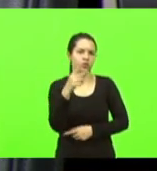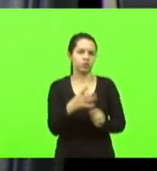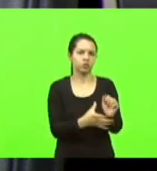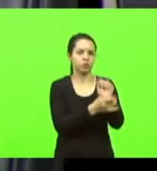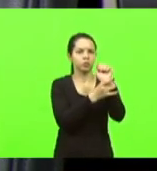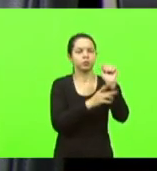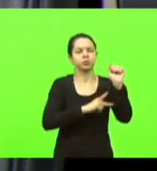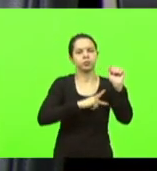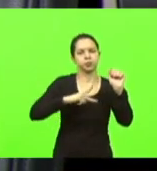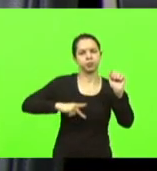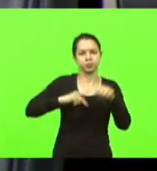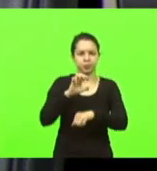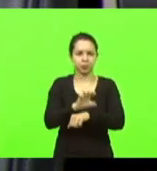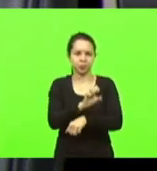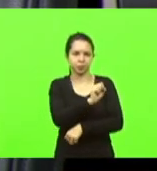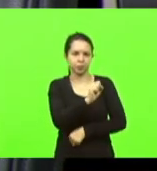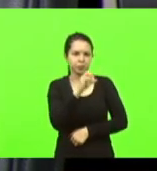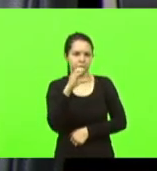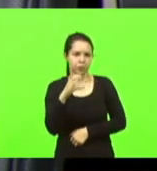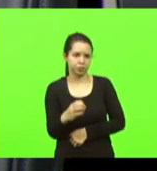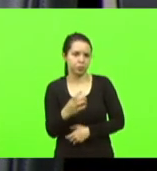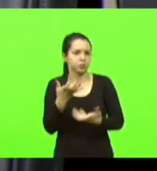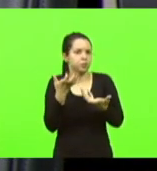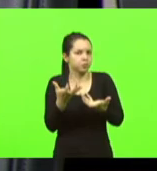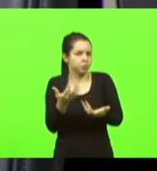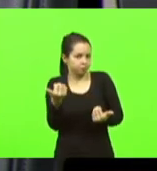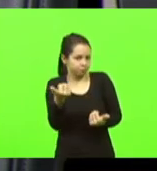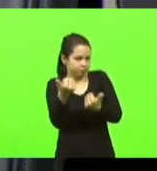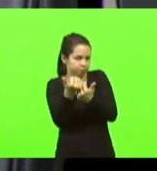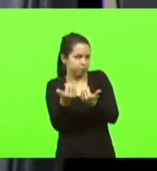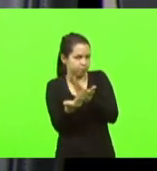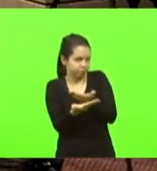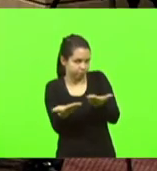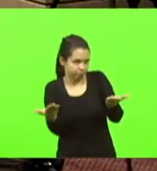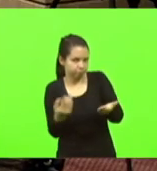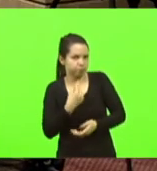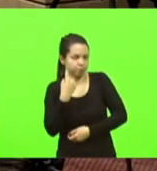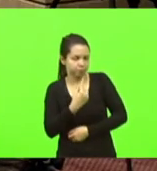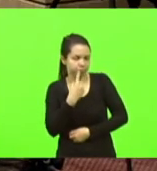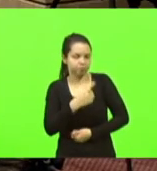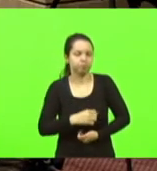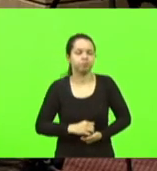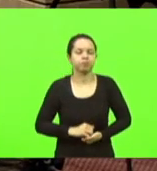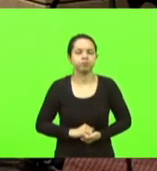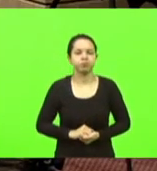segurança pública de Santa Catarina e gostaria muito do apoio dos colegas Deputados